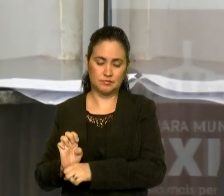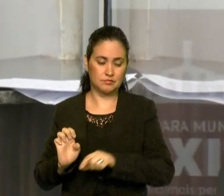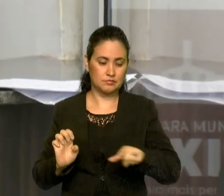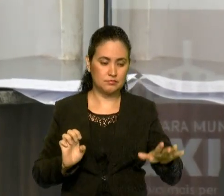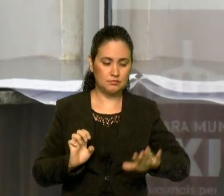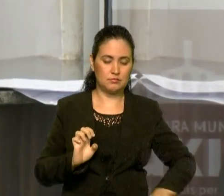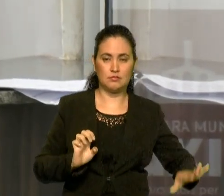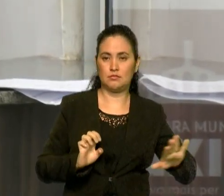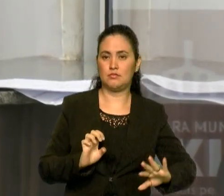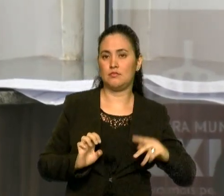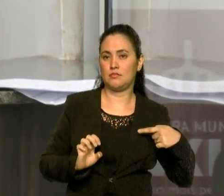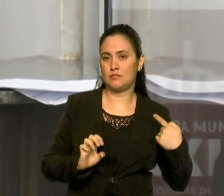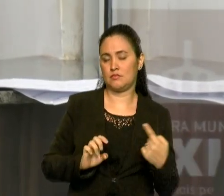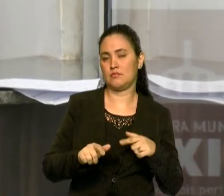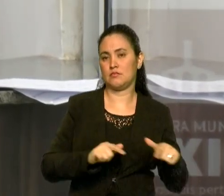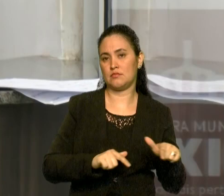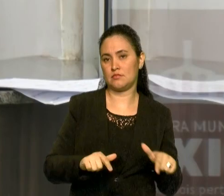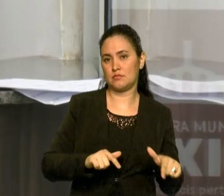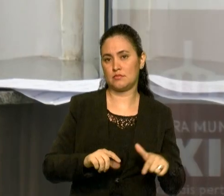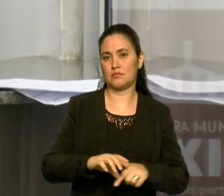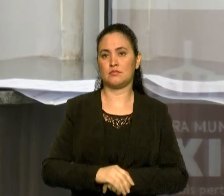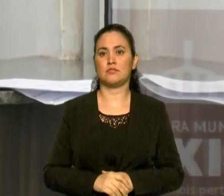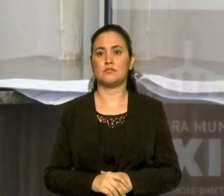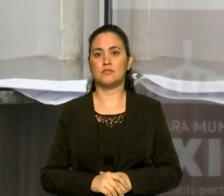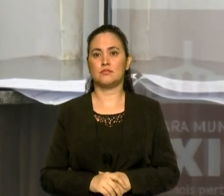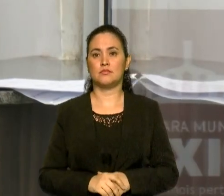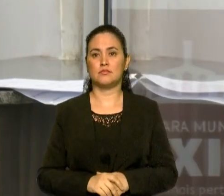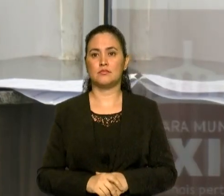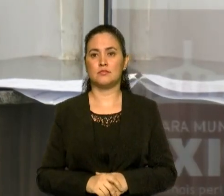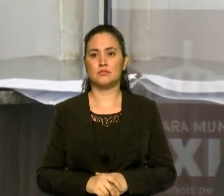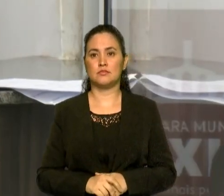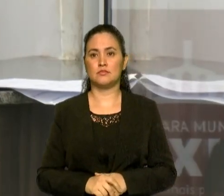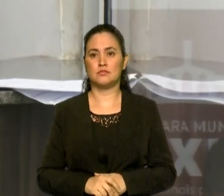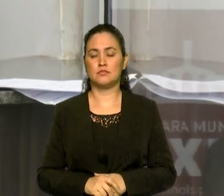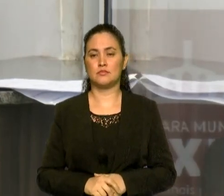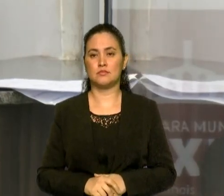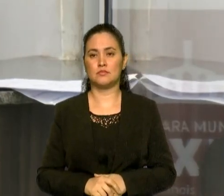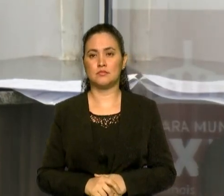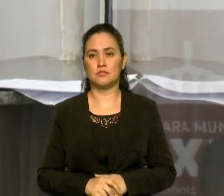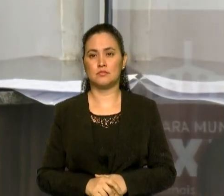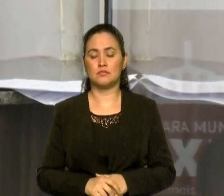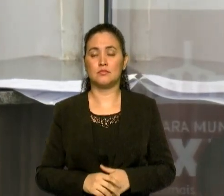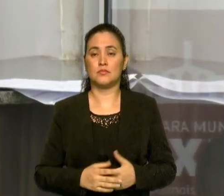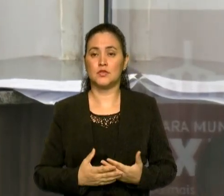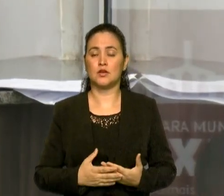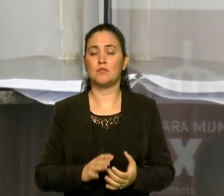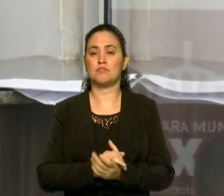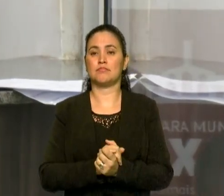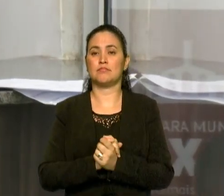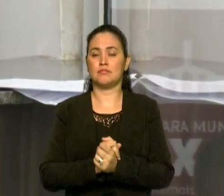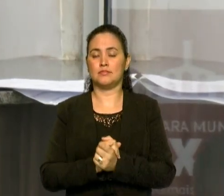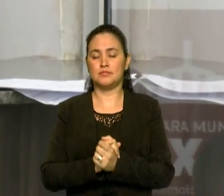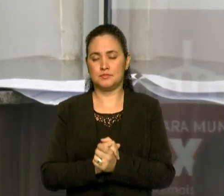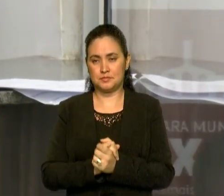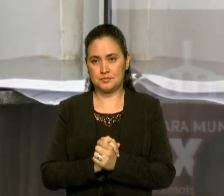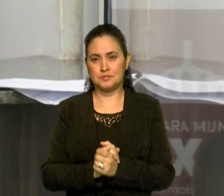regiões. Então, temos realmente, estamos de parabéns do Legislativo e que